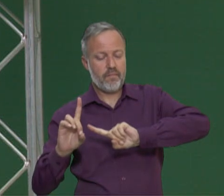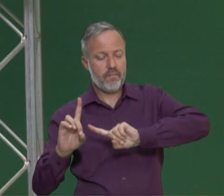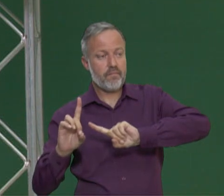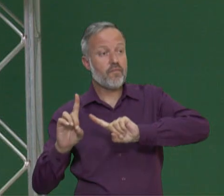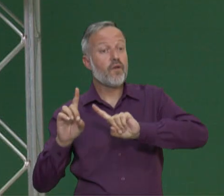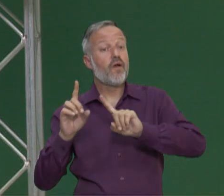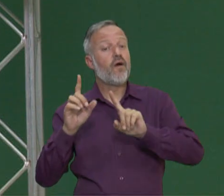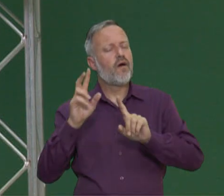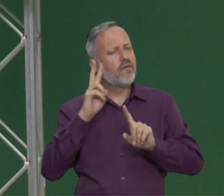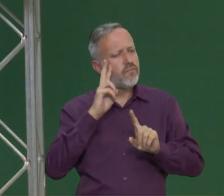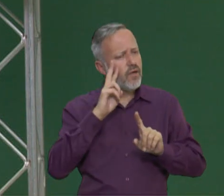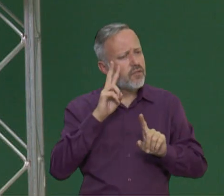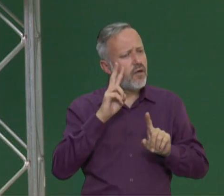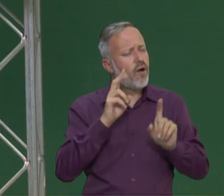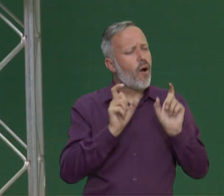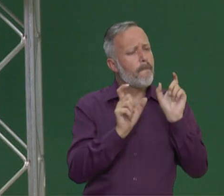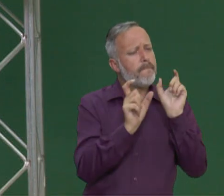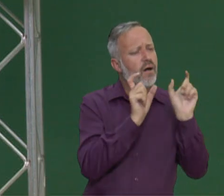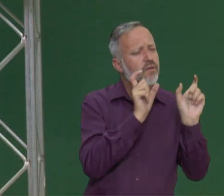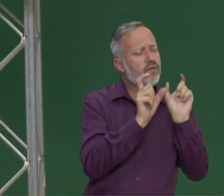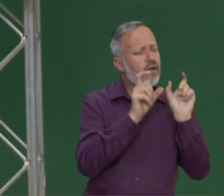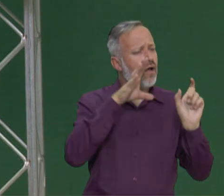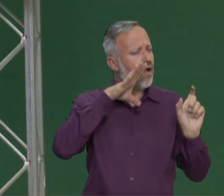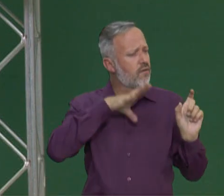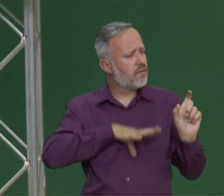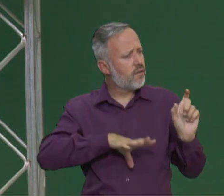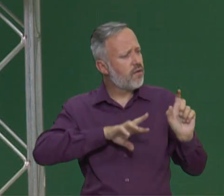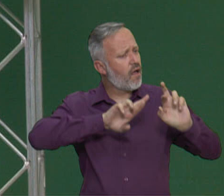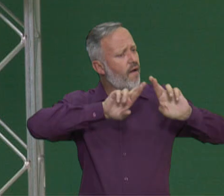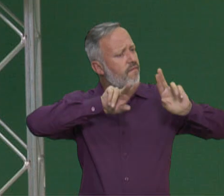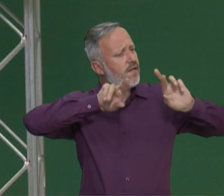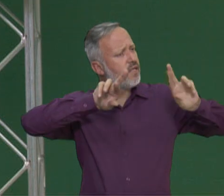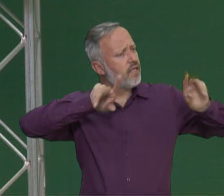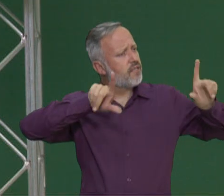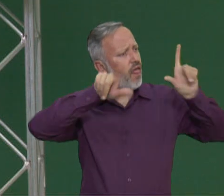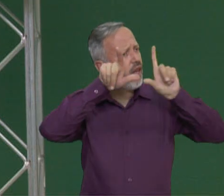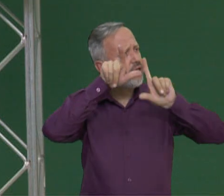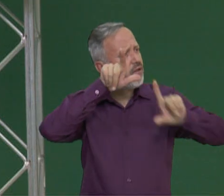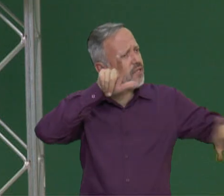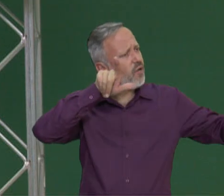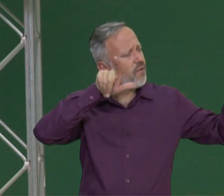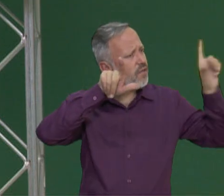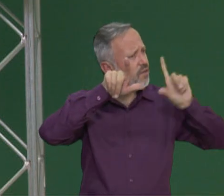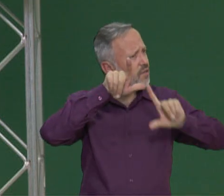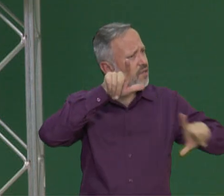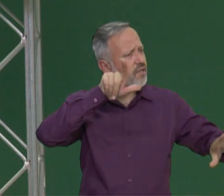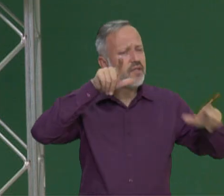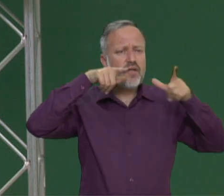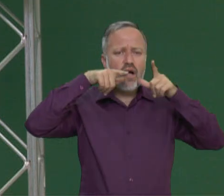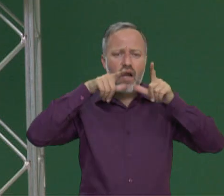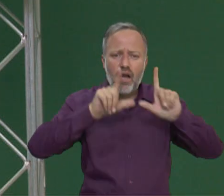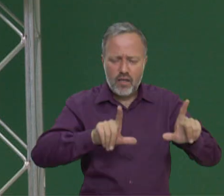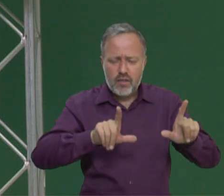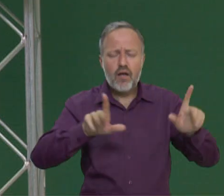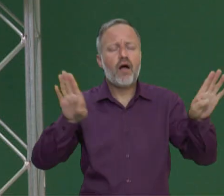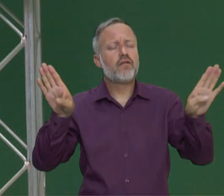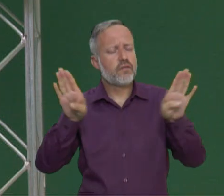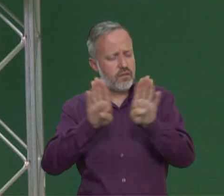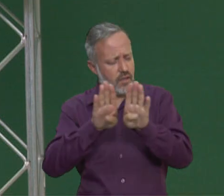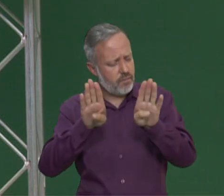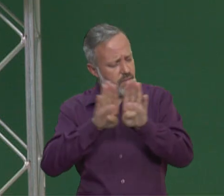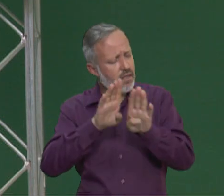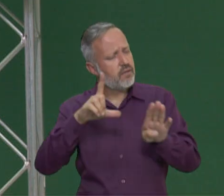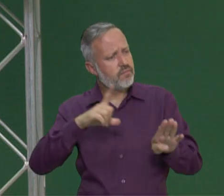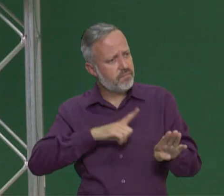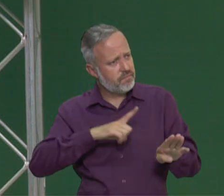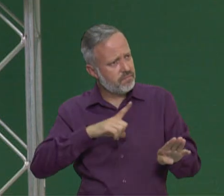portuguesa, nós temos essas variações linguísticas, que são as questões de dialeto, em inglês nós temos também. E